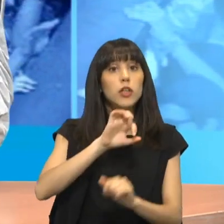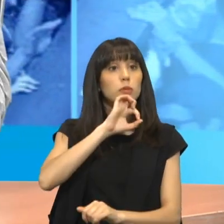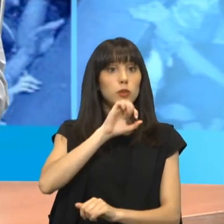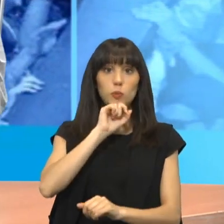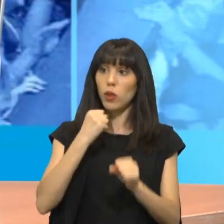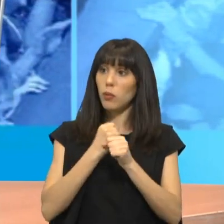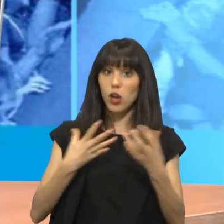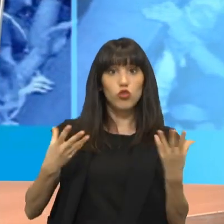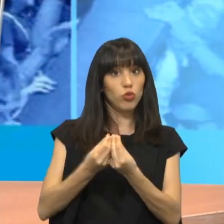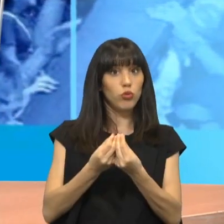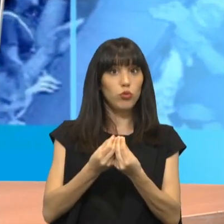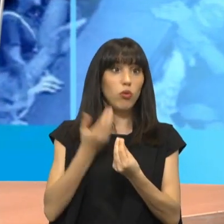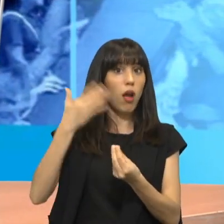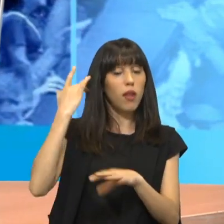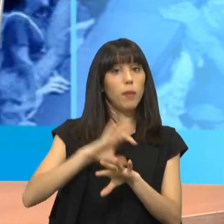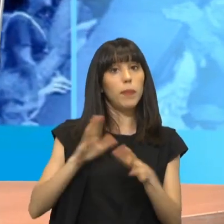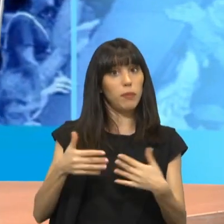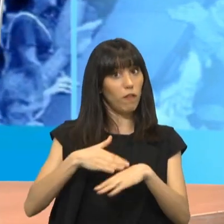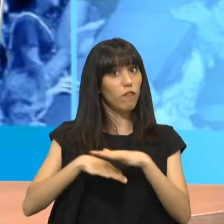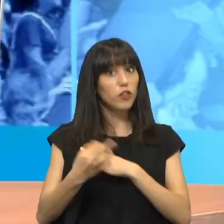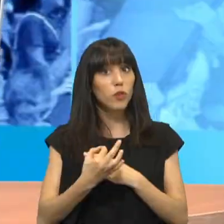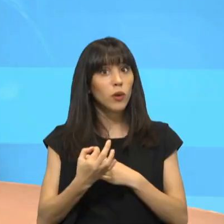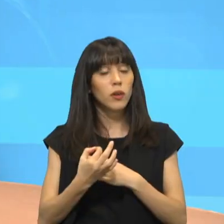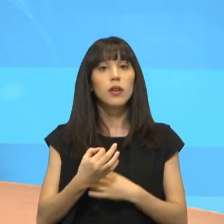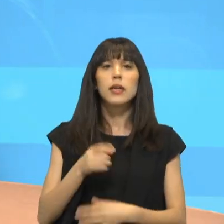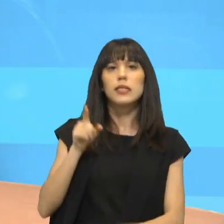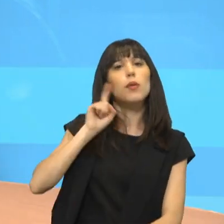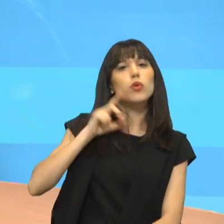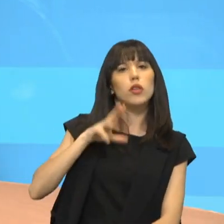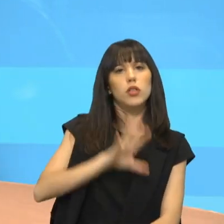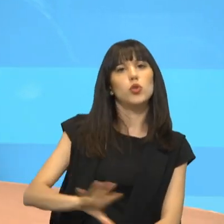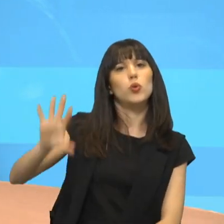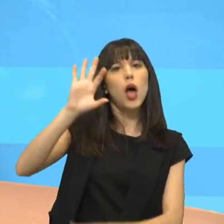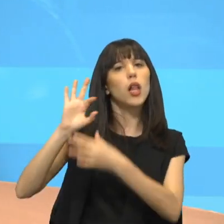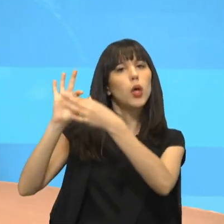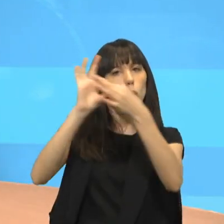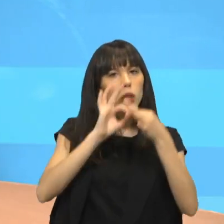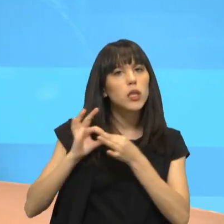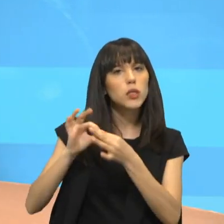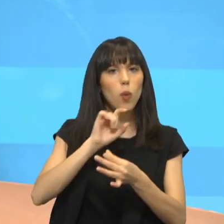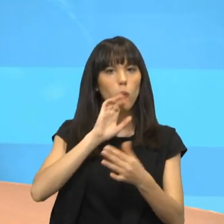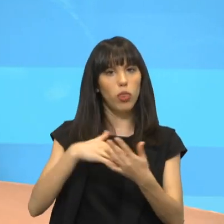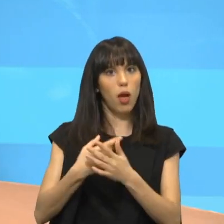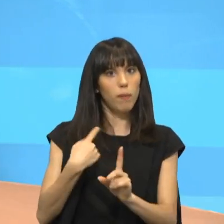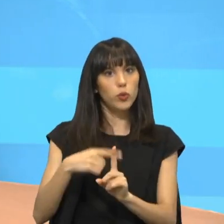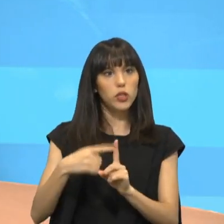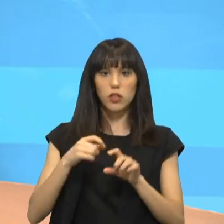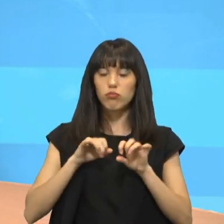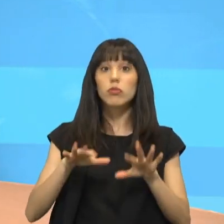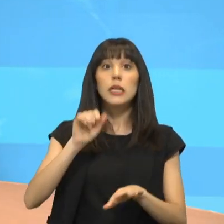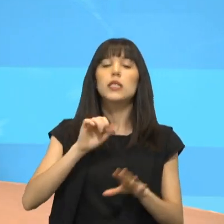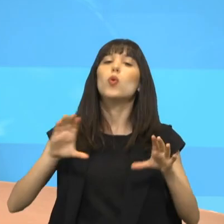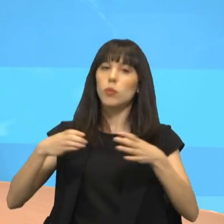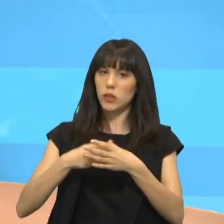foi visto durante a pandemia. Portanto, efetivamente, essa coordenação nacional que pode ganhar mais terreno e mais intervenção. Há a coordenação nacional,